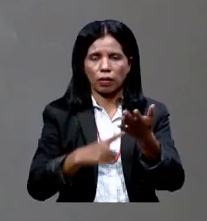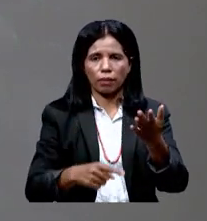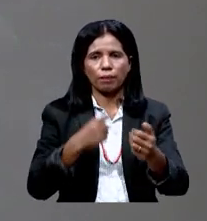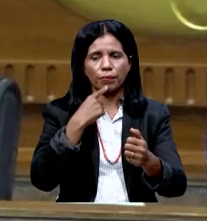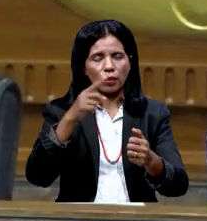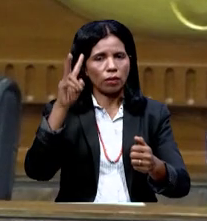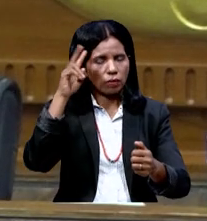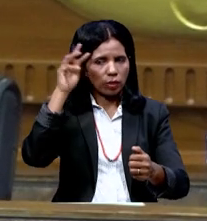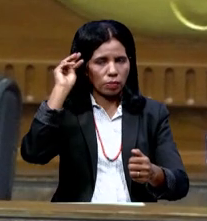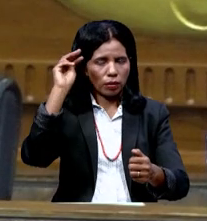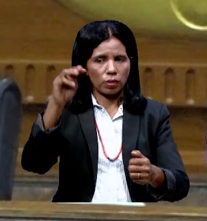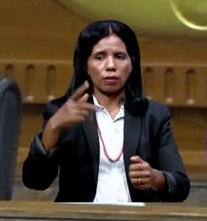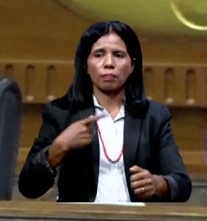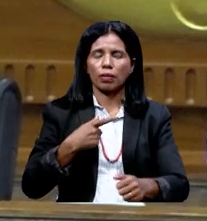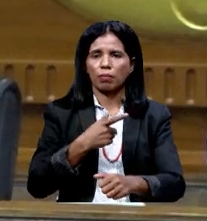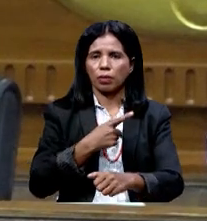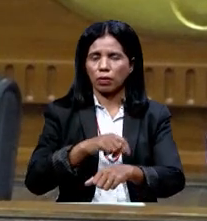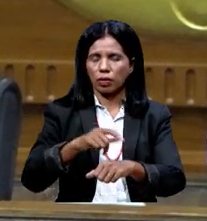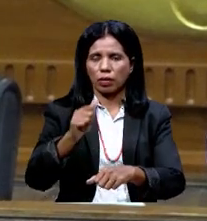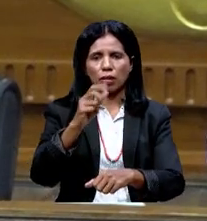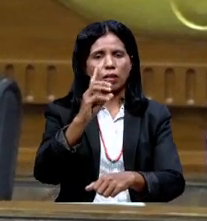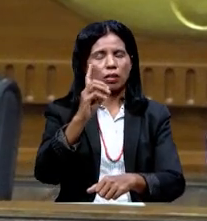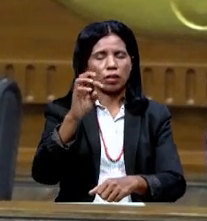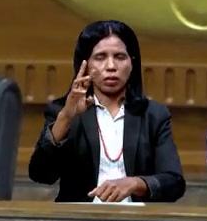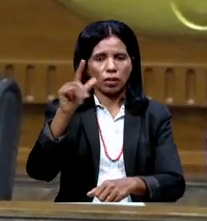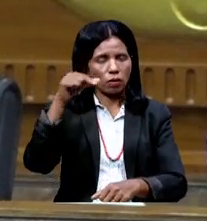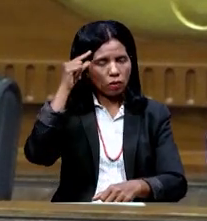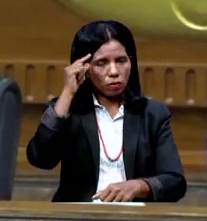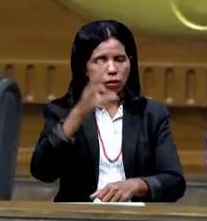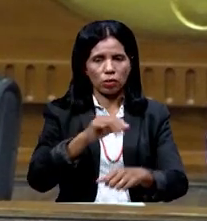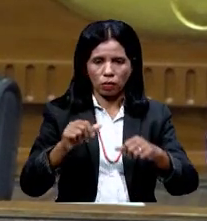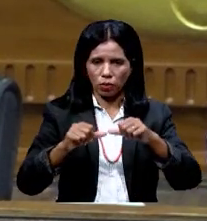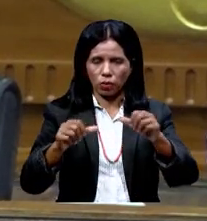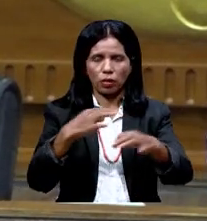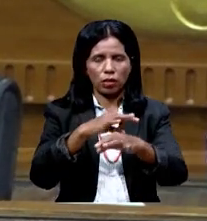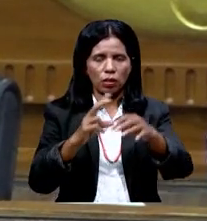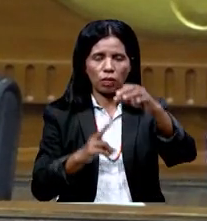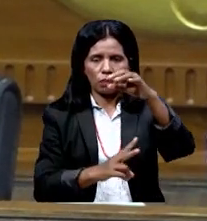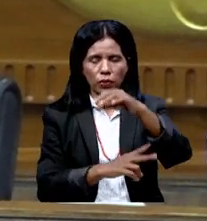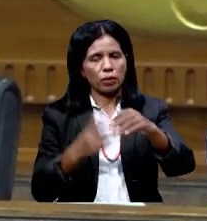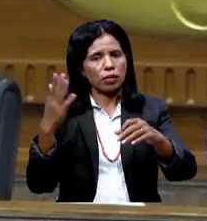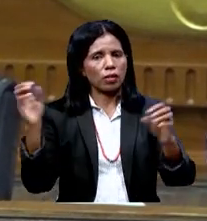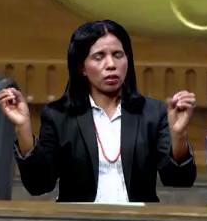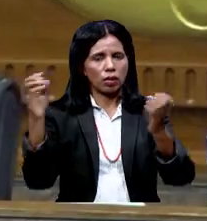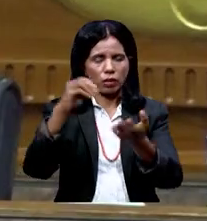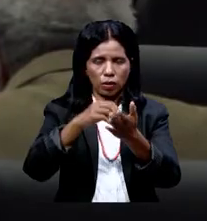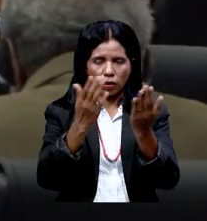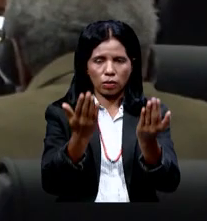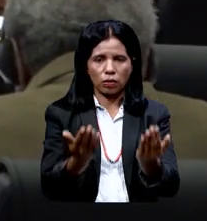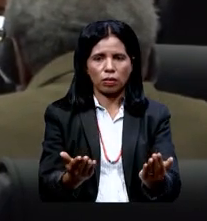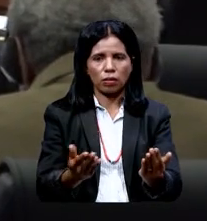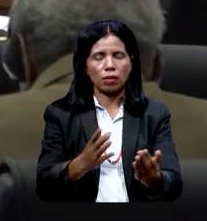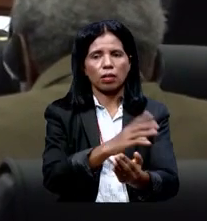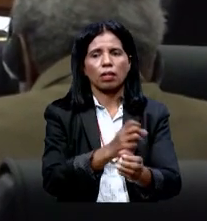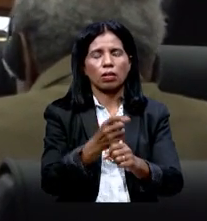ne vice-ministro assunto parlamentar Adérito Guda Costa Hateten, governo atual se continua hadia ponte refere, no latau todan ba parte nebe